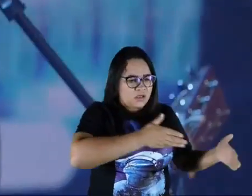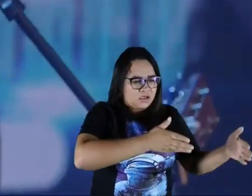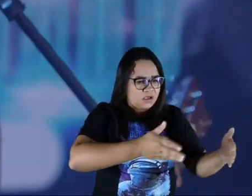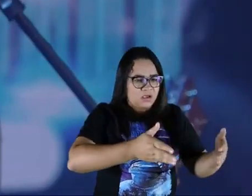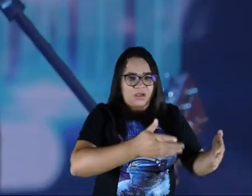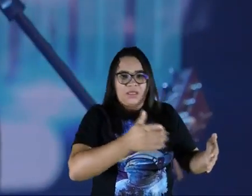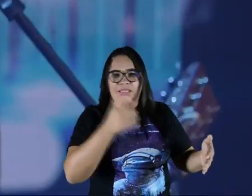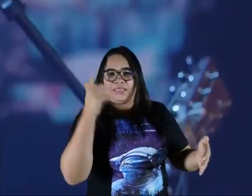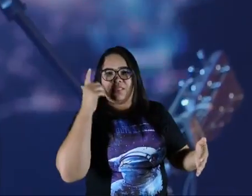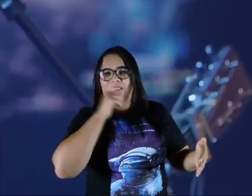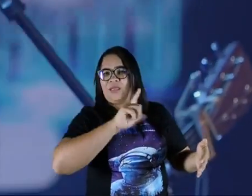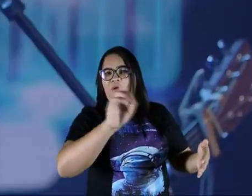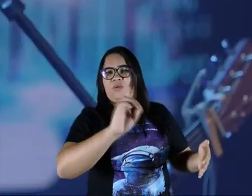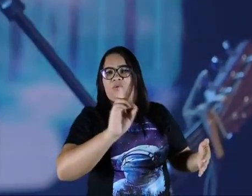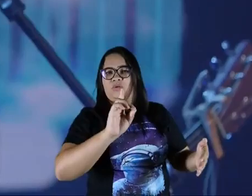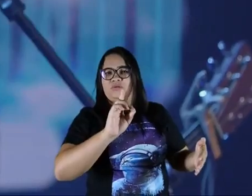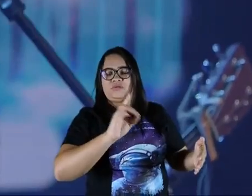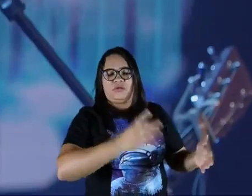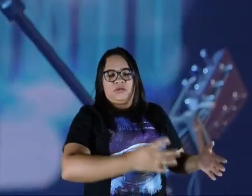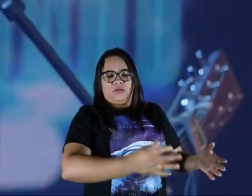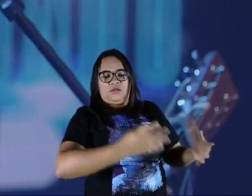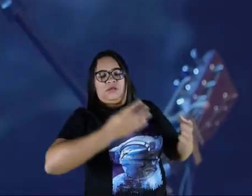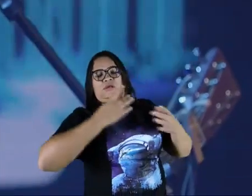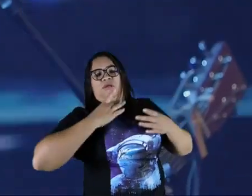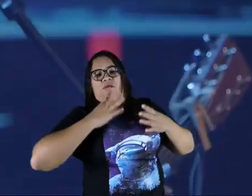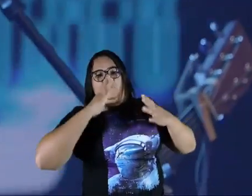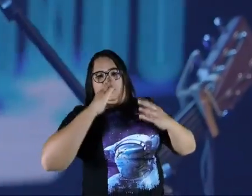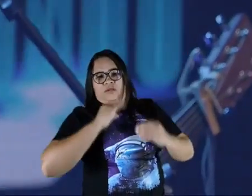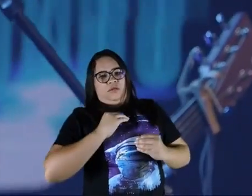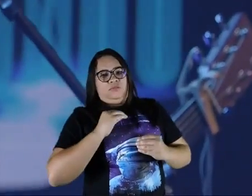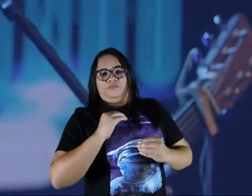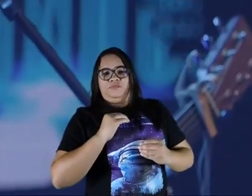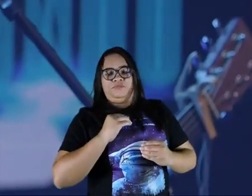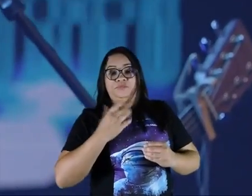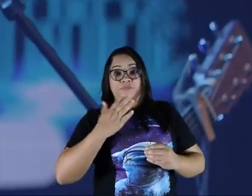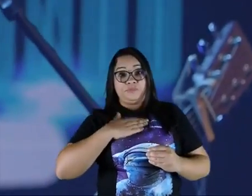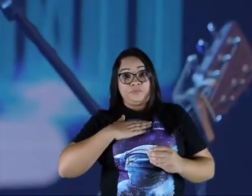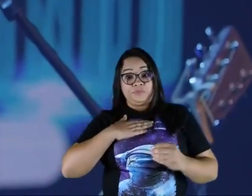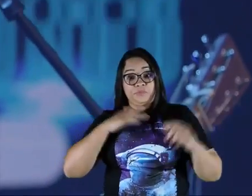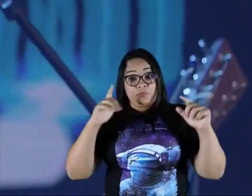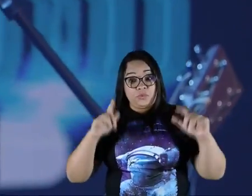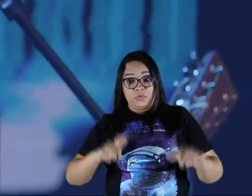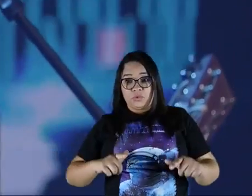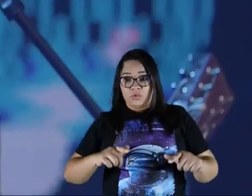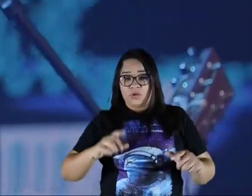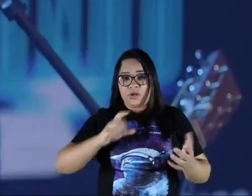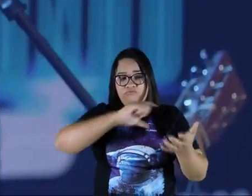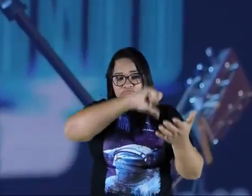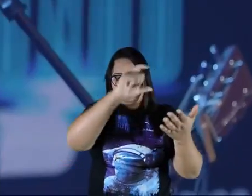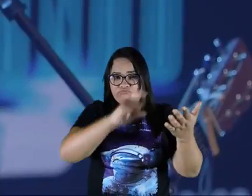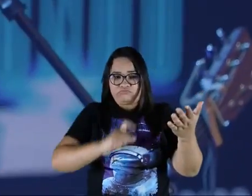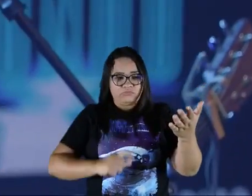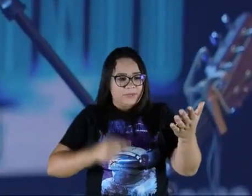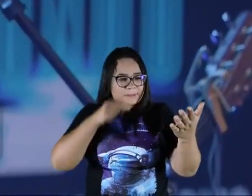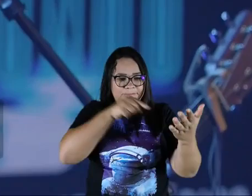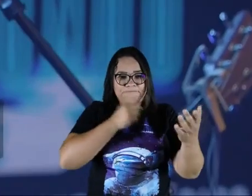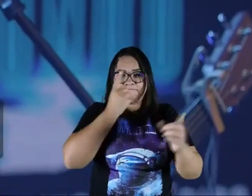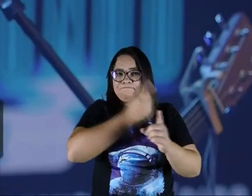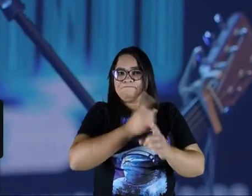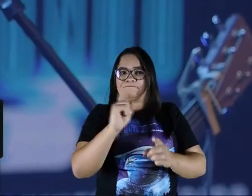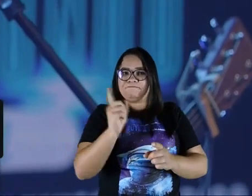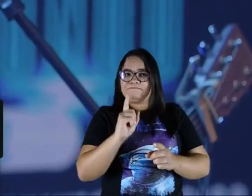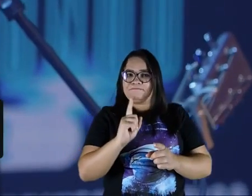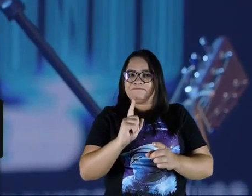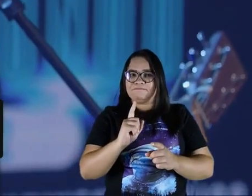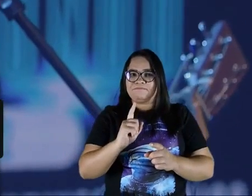saciar o meu lugar. Não se encontra em mapas, transporte